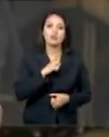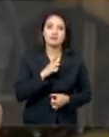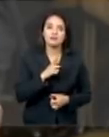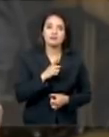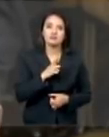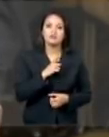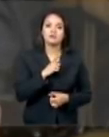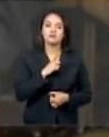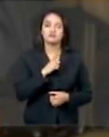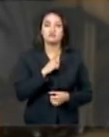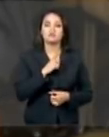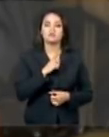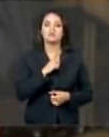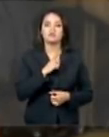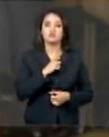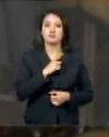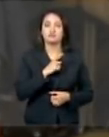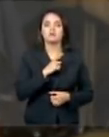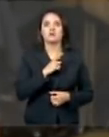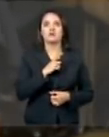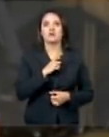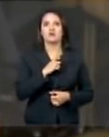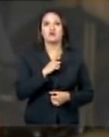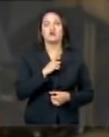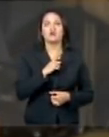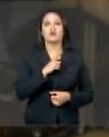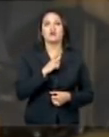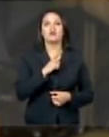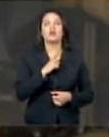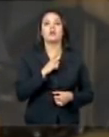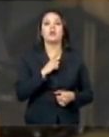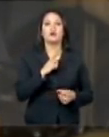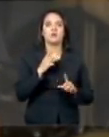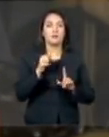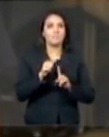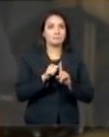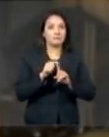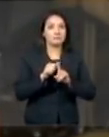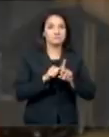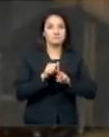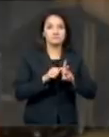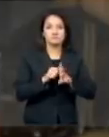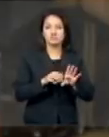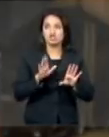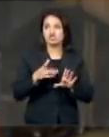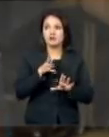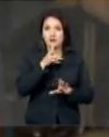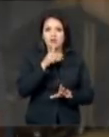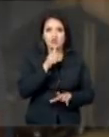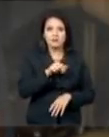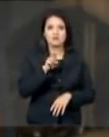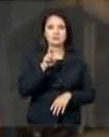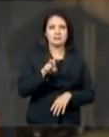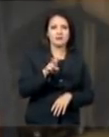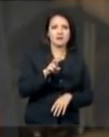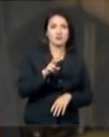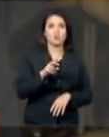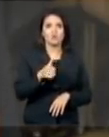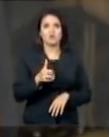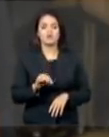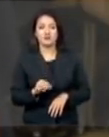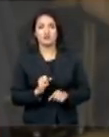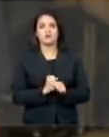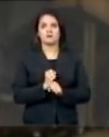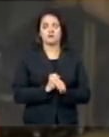ultrapassadas 56 10 anos como disse há pouco e aqui o que nós temos que verificar a incidência de